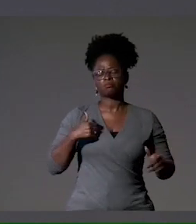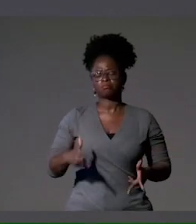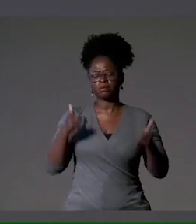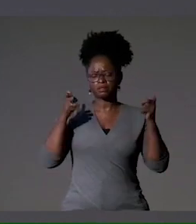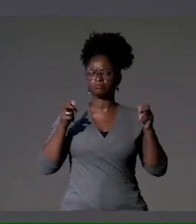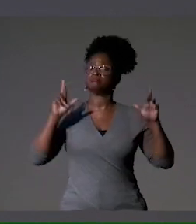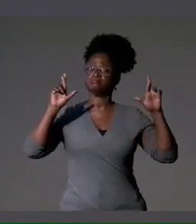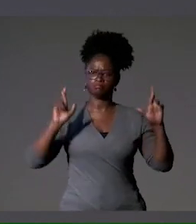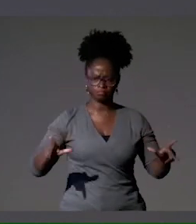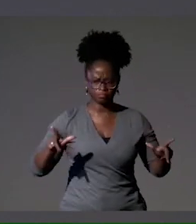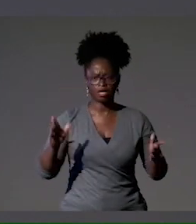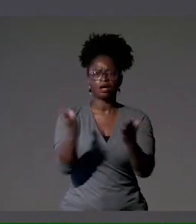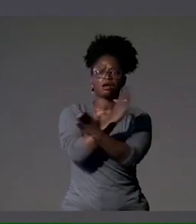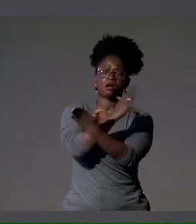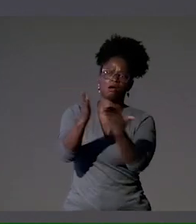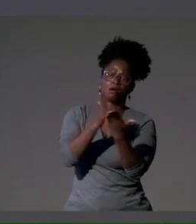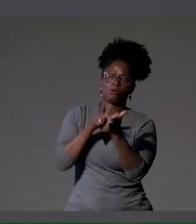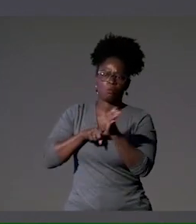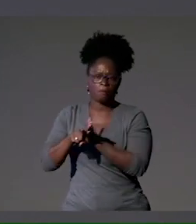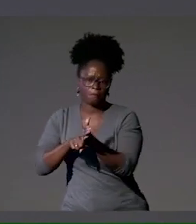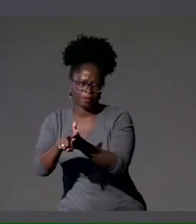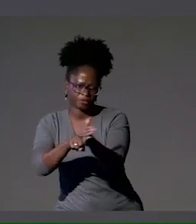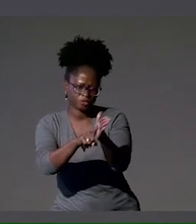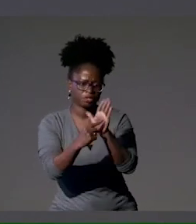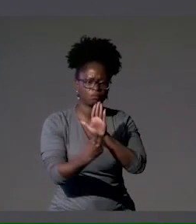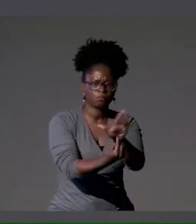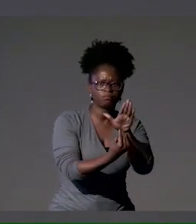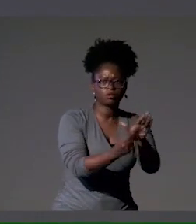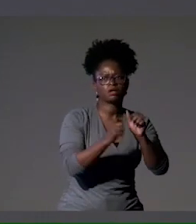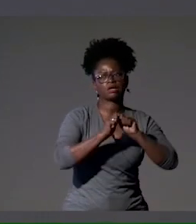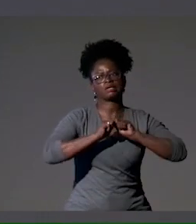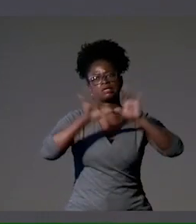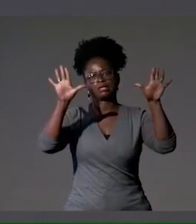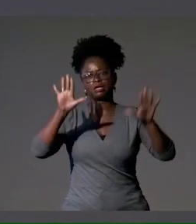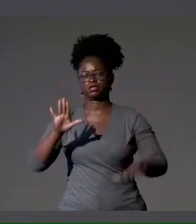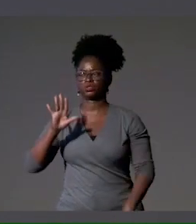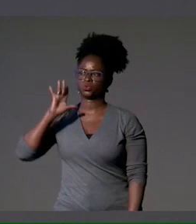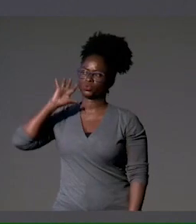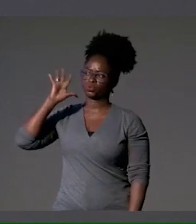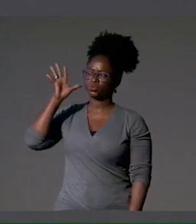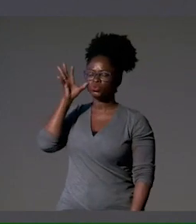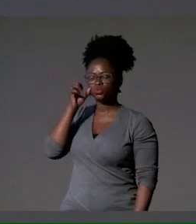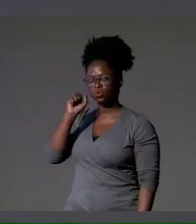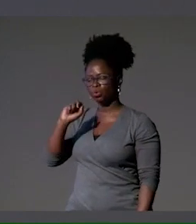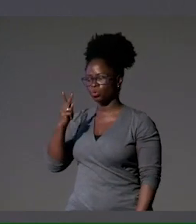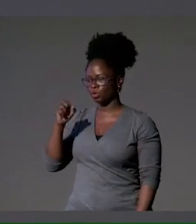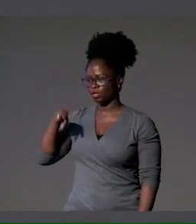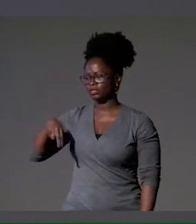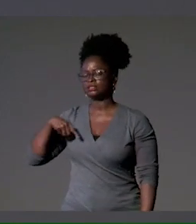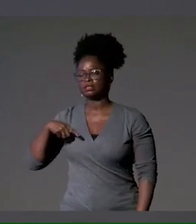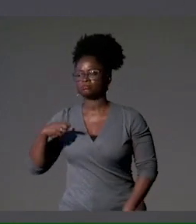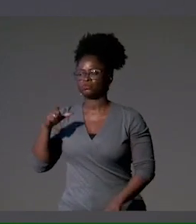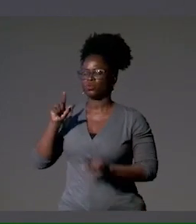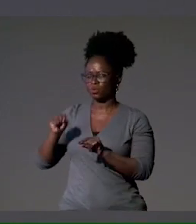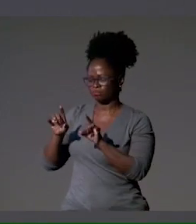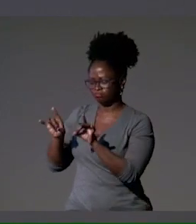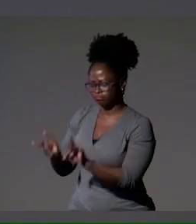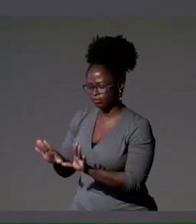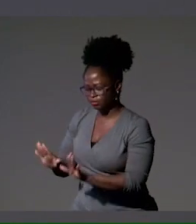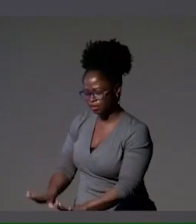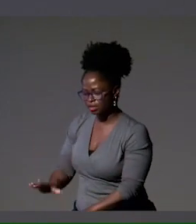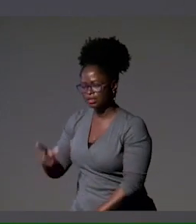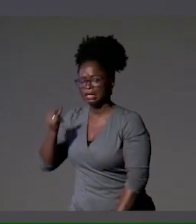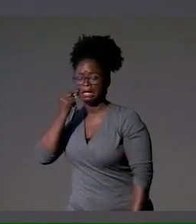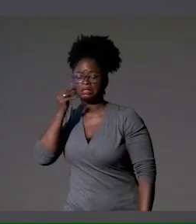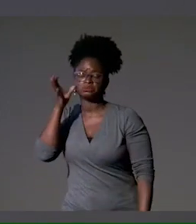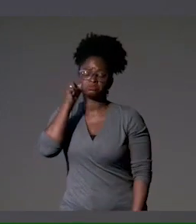diferente. Alguns estudos foram mostrando claramente a importância desse sono REM. Por exemplo, tentaram deixar gatinhos e que colocavam